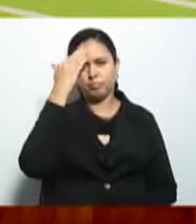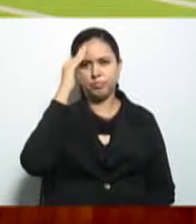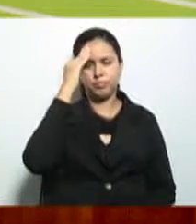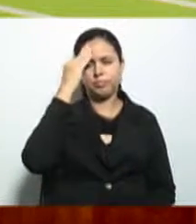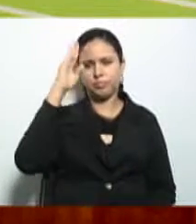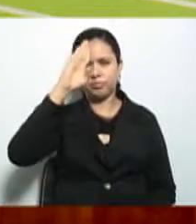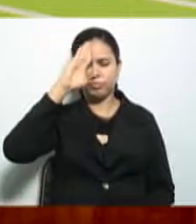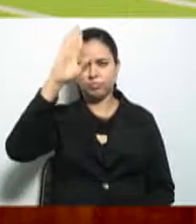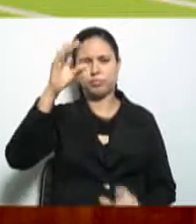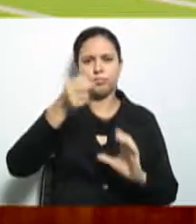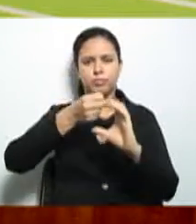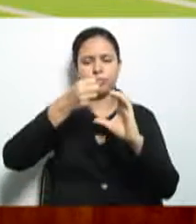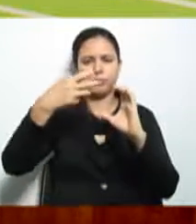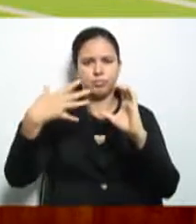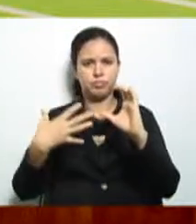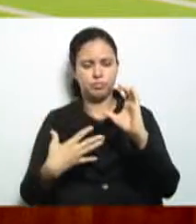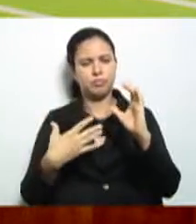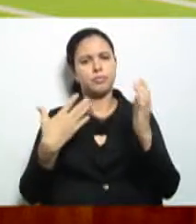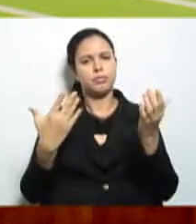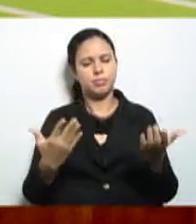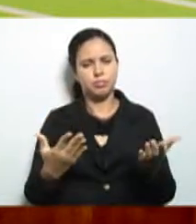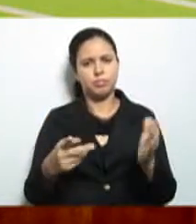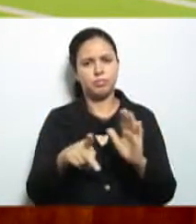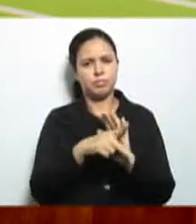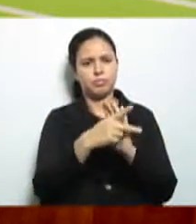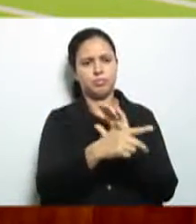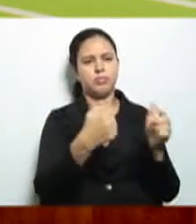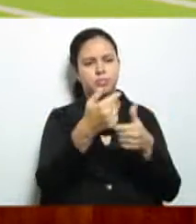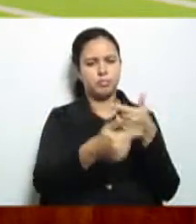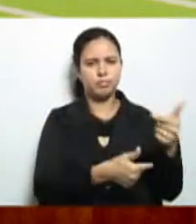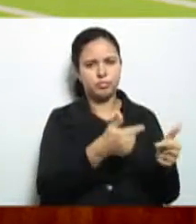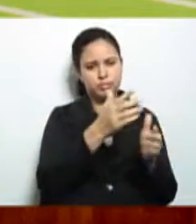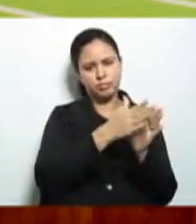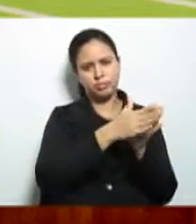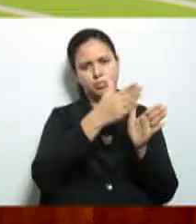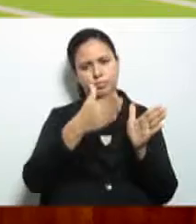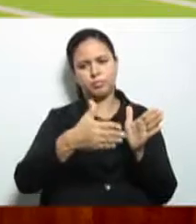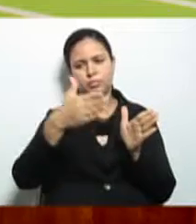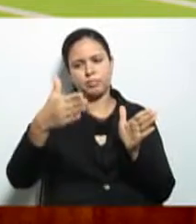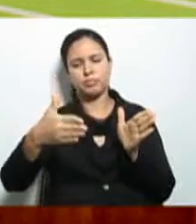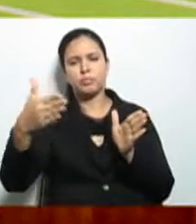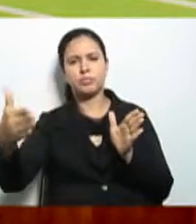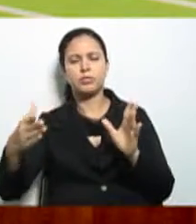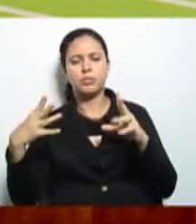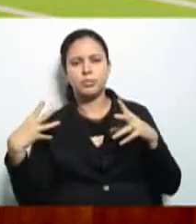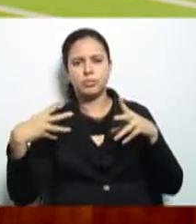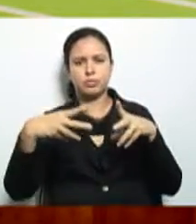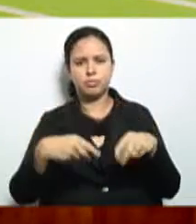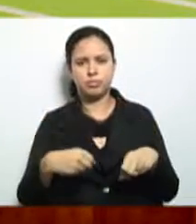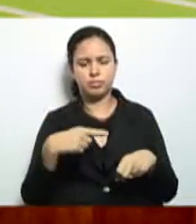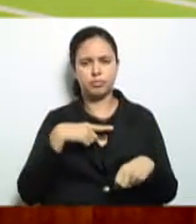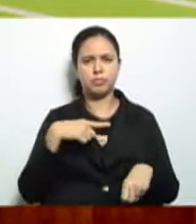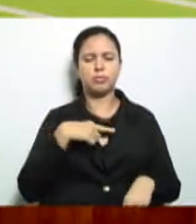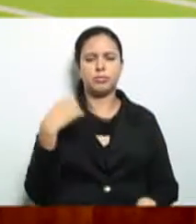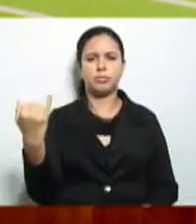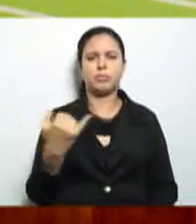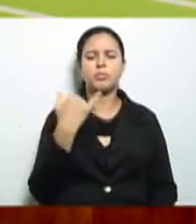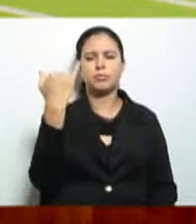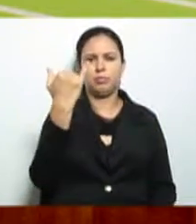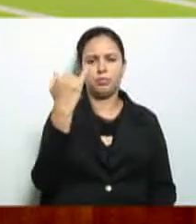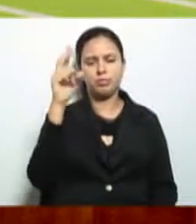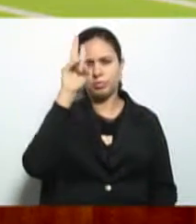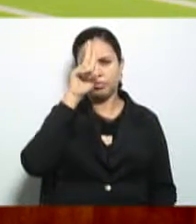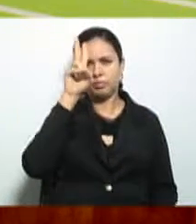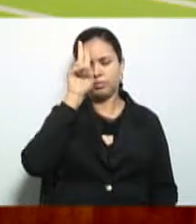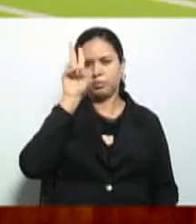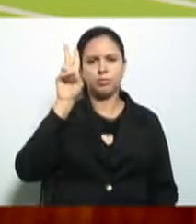características desses modos de produção e compreender que todos eles tiveram sua importância histórica e interferem diretamente na construção